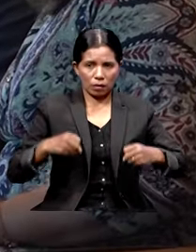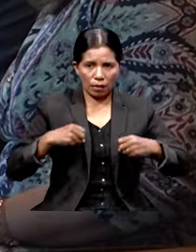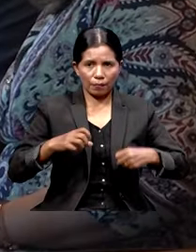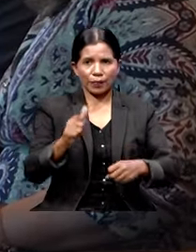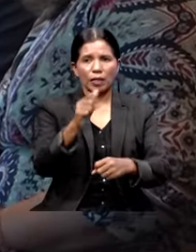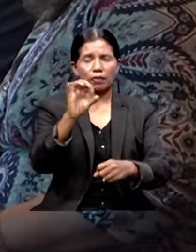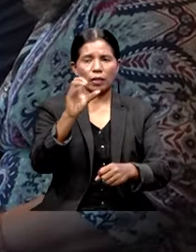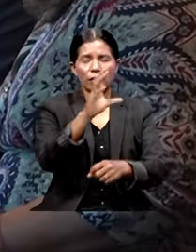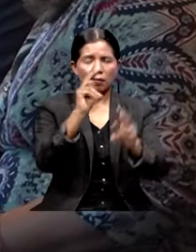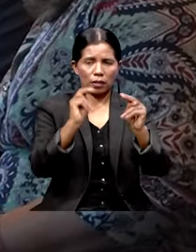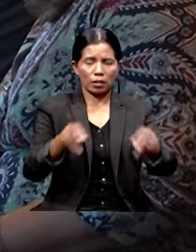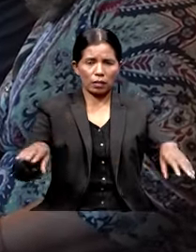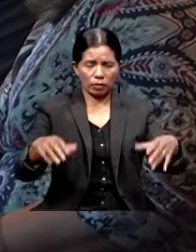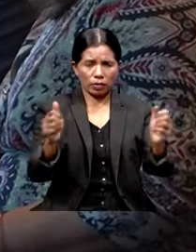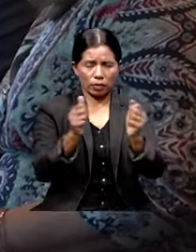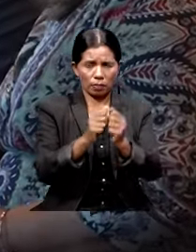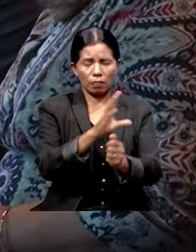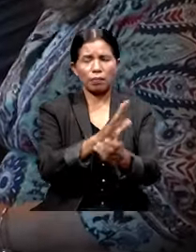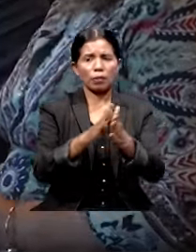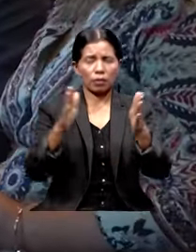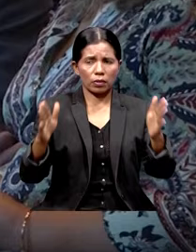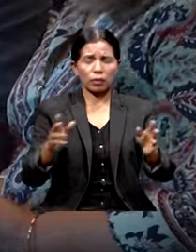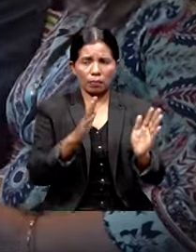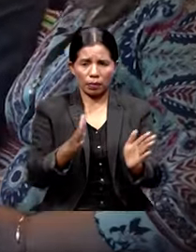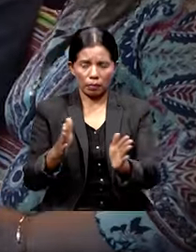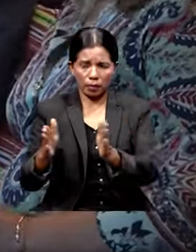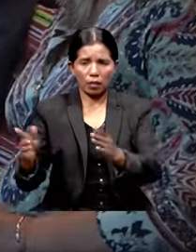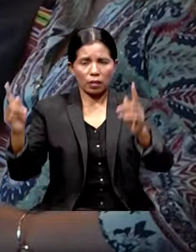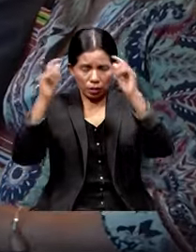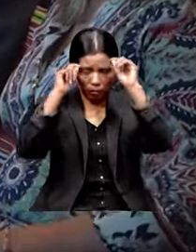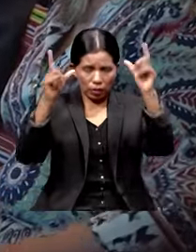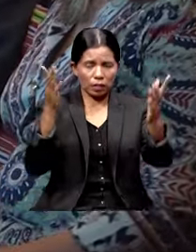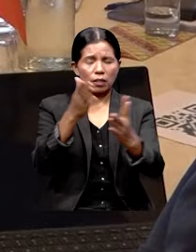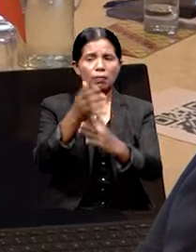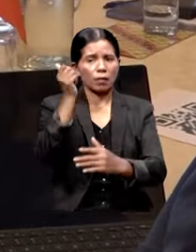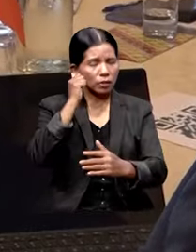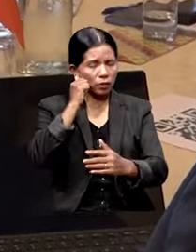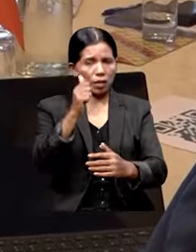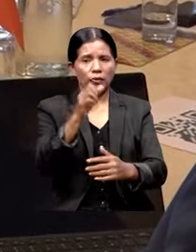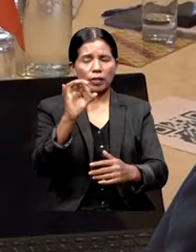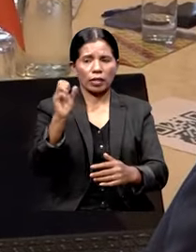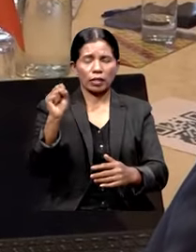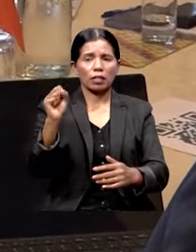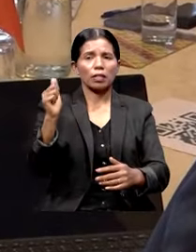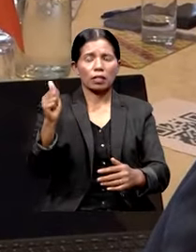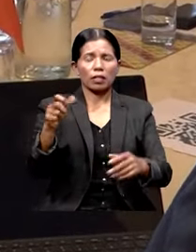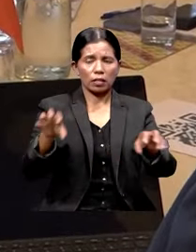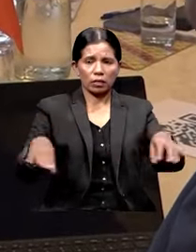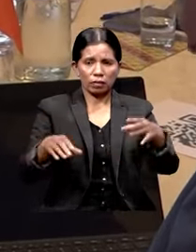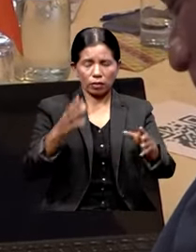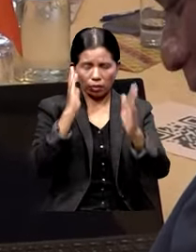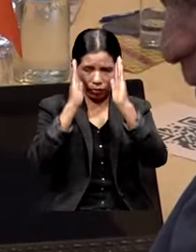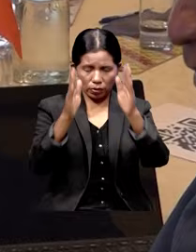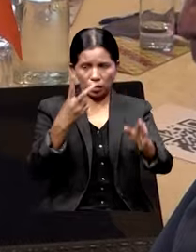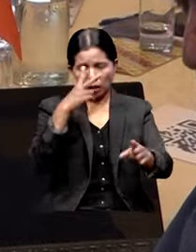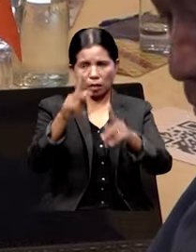IFAESA precisa serviço macas, onde prepara Timor-Leste a dere basean, no IFAESA ne serviço crucial, tambahare consumidor sira